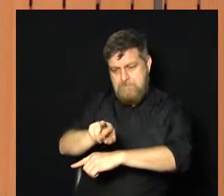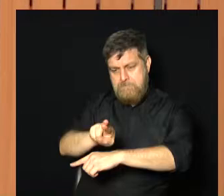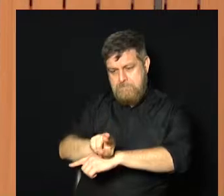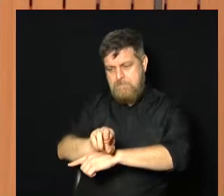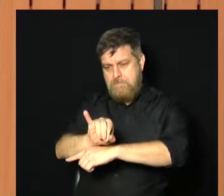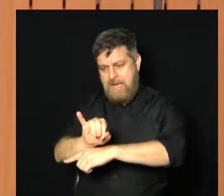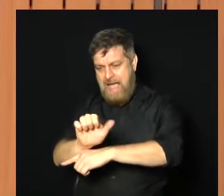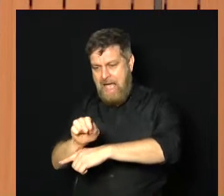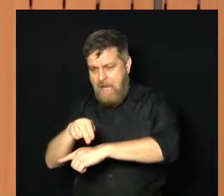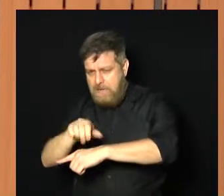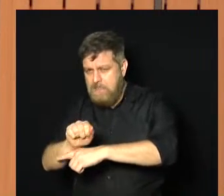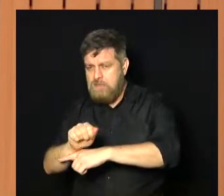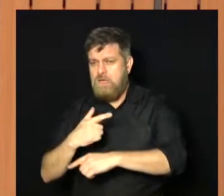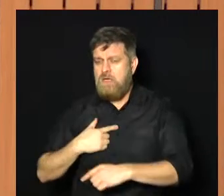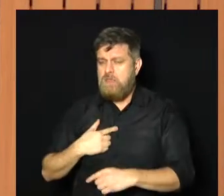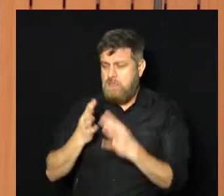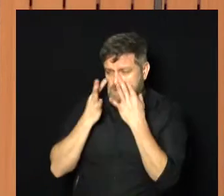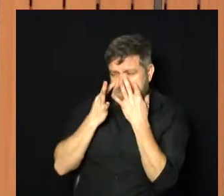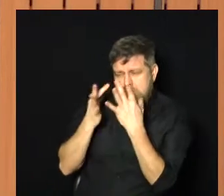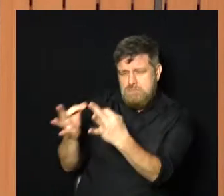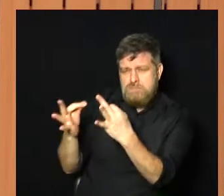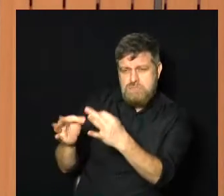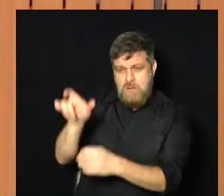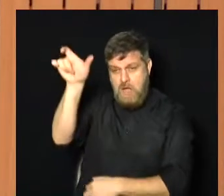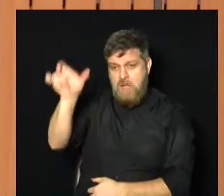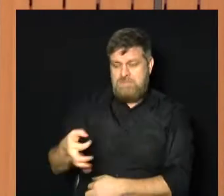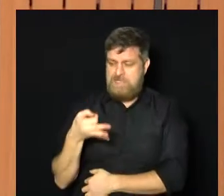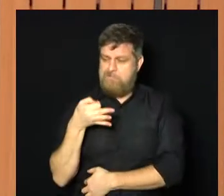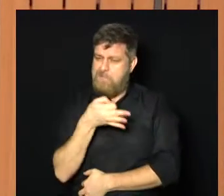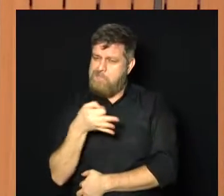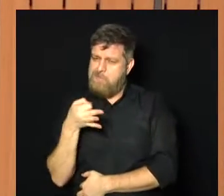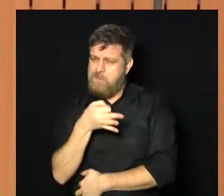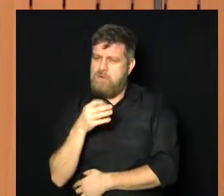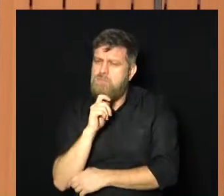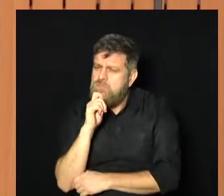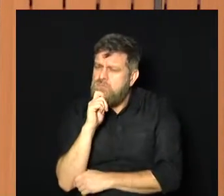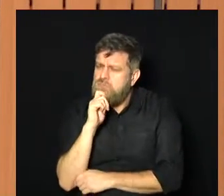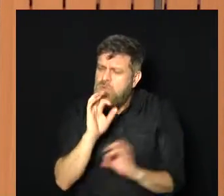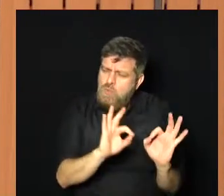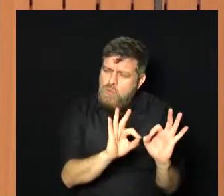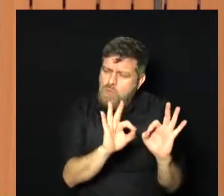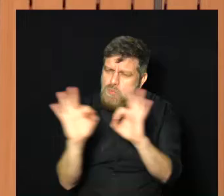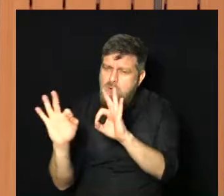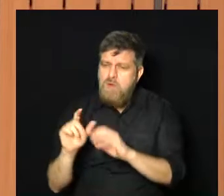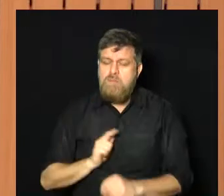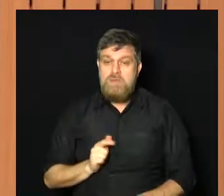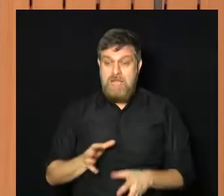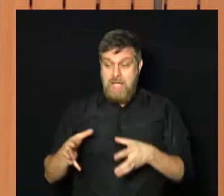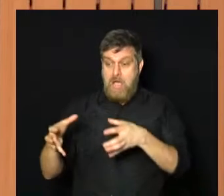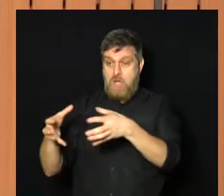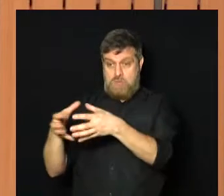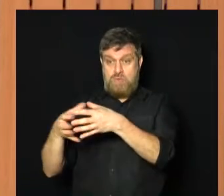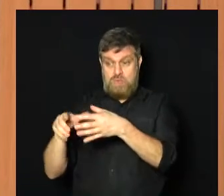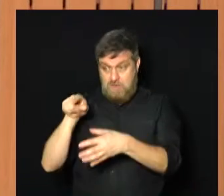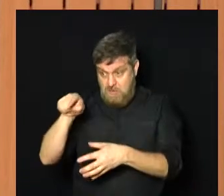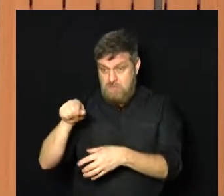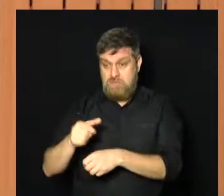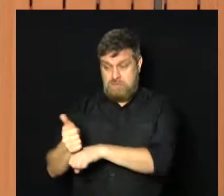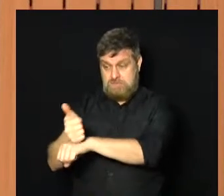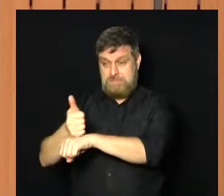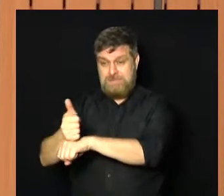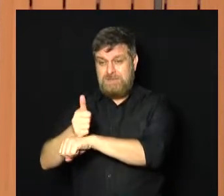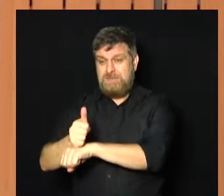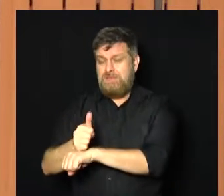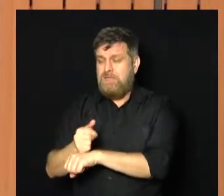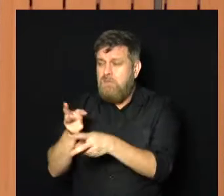Emília, uma coisa muito interessante que você traz, e que eu já tinha ouvido da comissão em outros momentos, né? É que o que